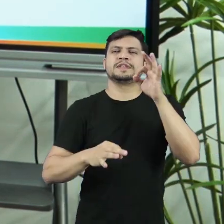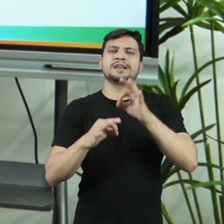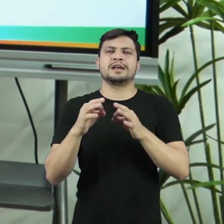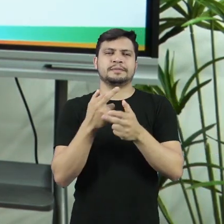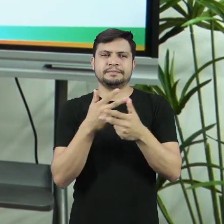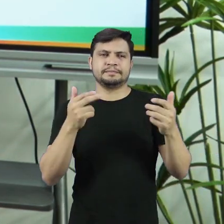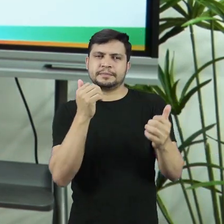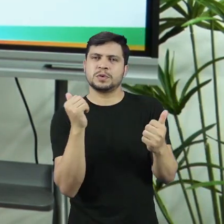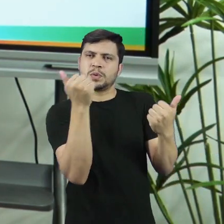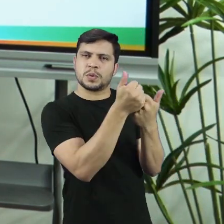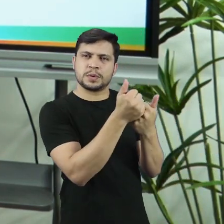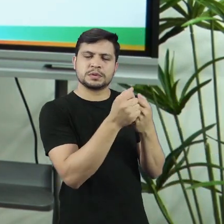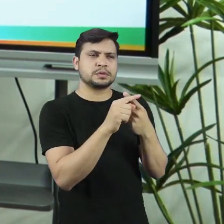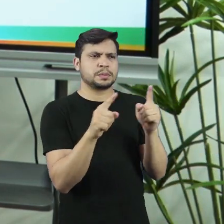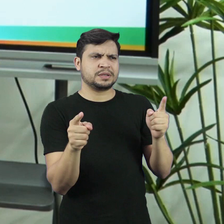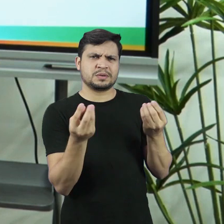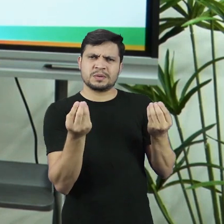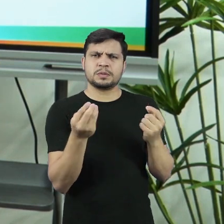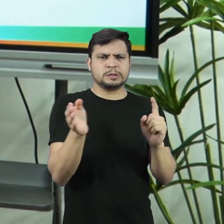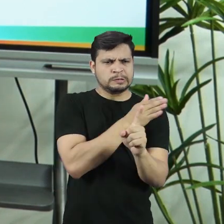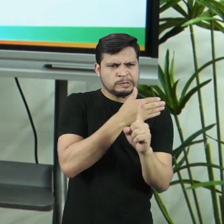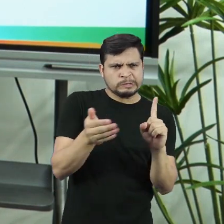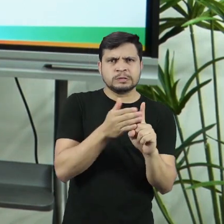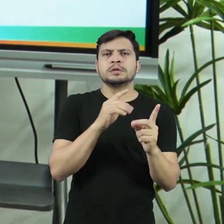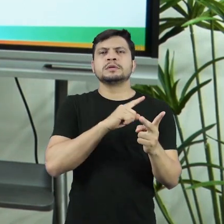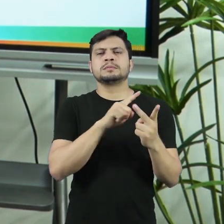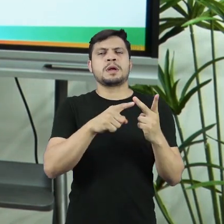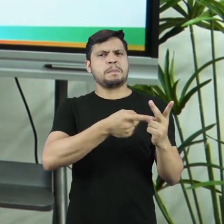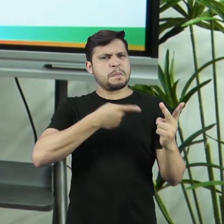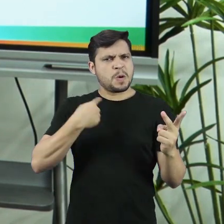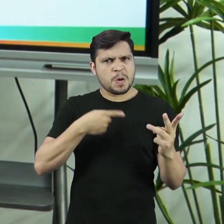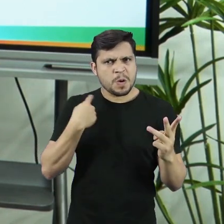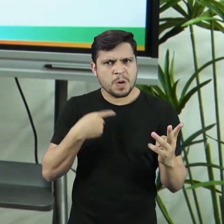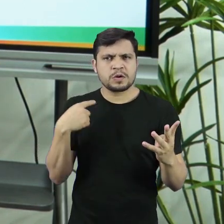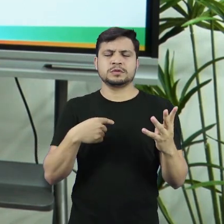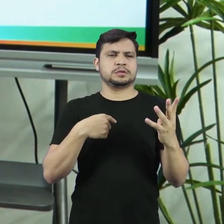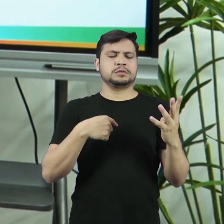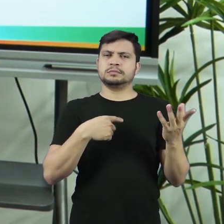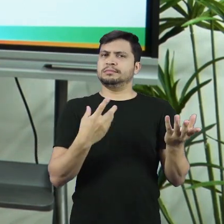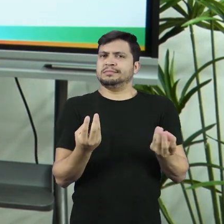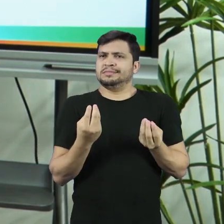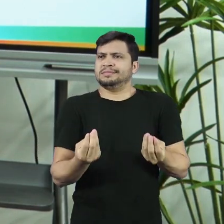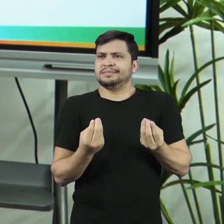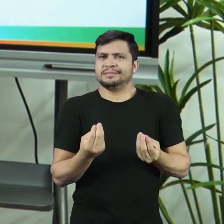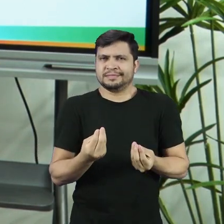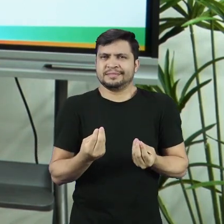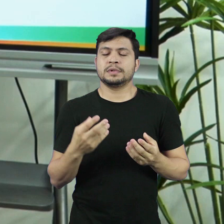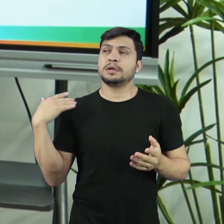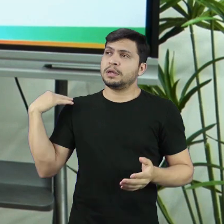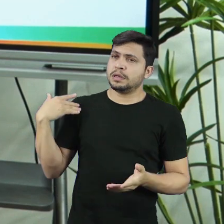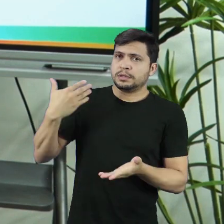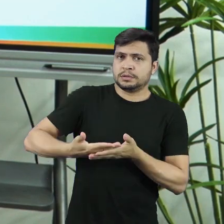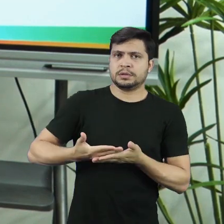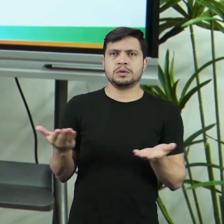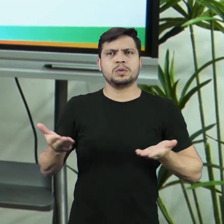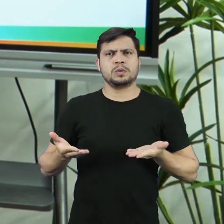justificativa, para justificar a tortura, o desaparecimento e mortes. Até hoje a gente convive com corpos que foram desaparecidos durante a